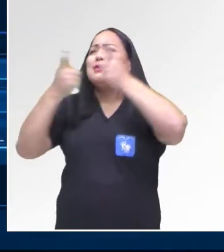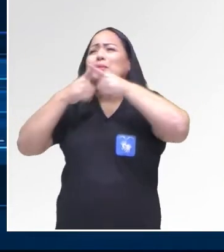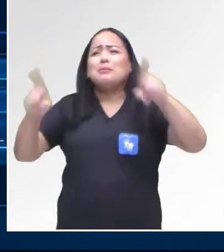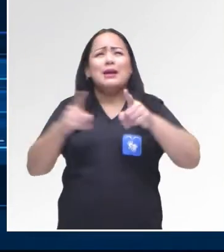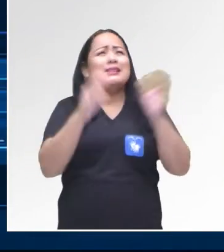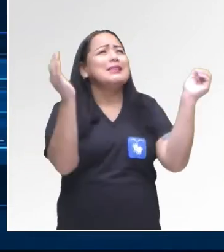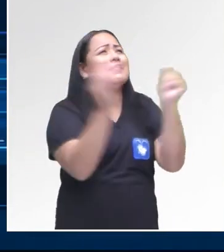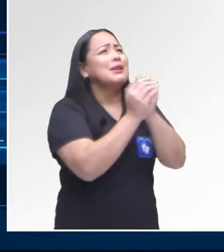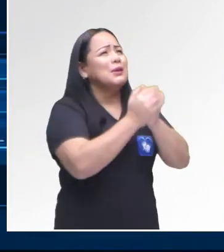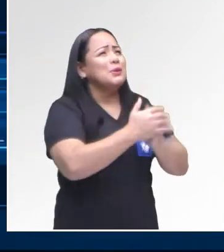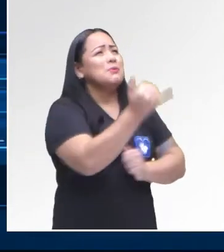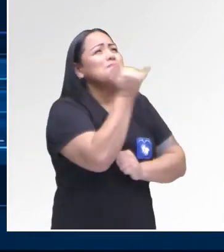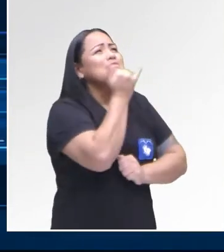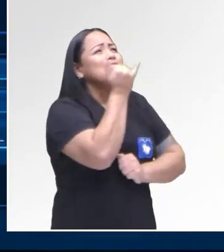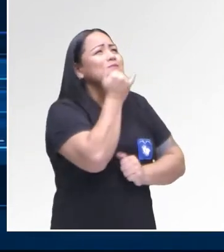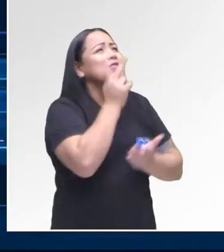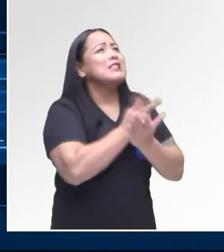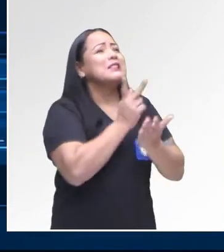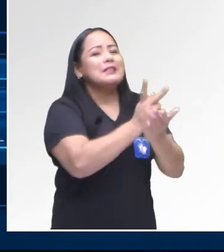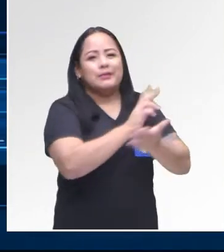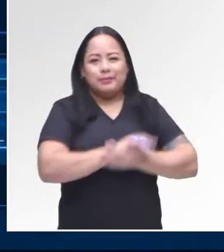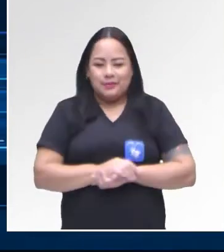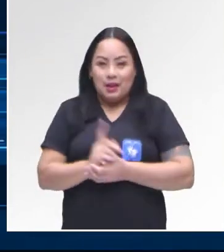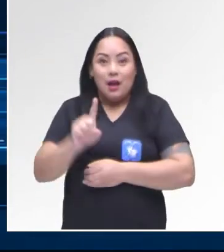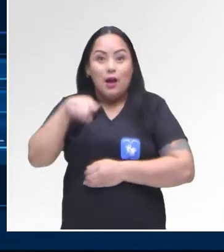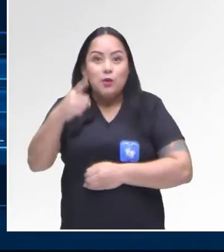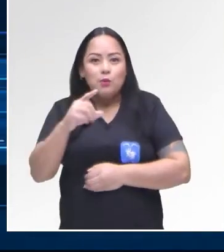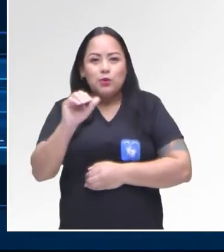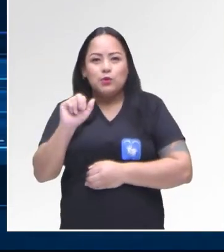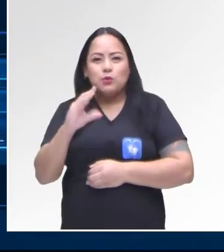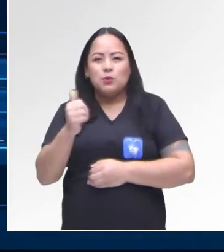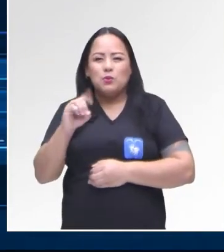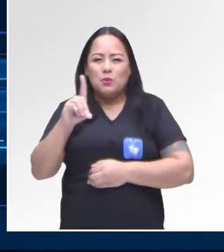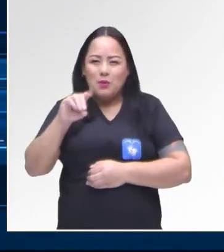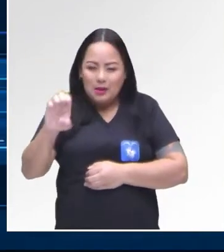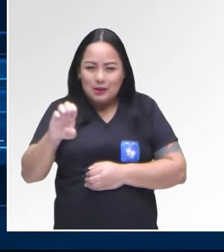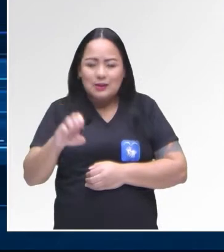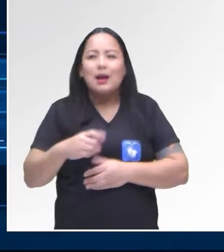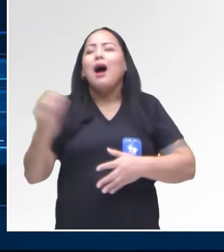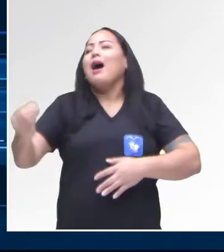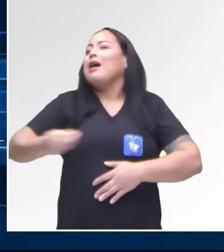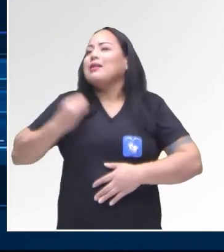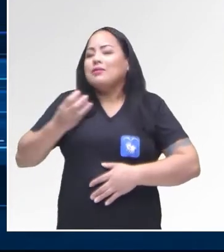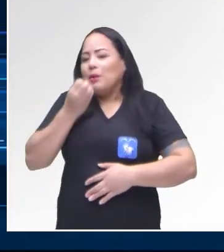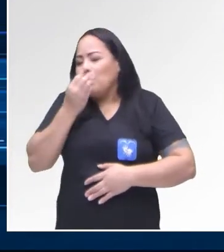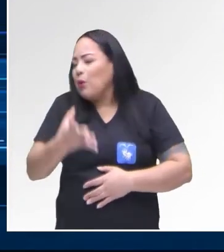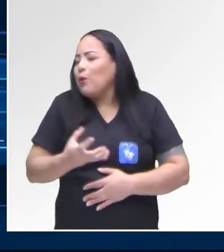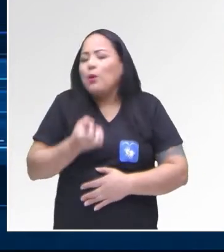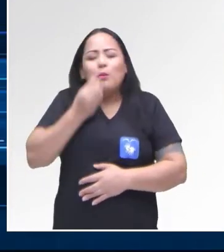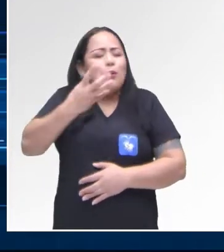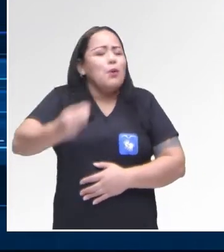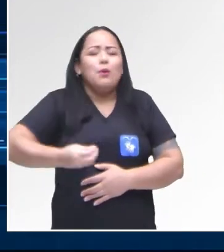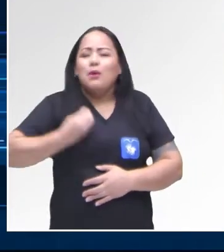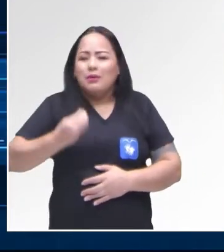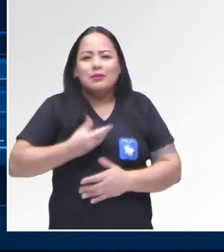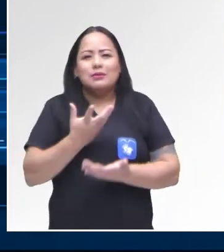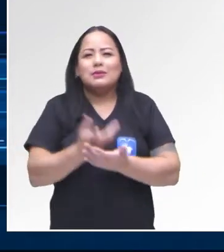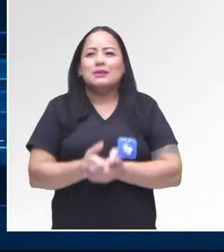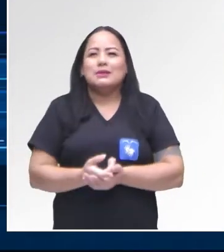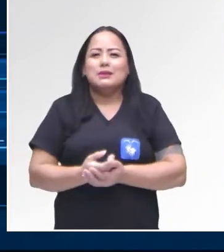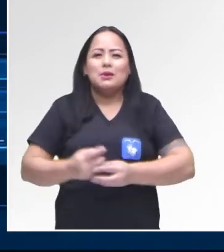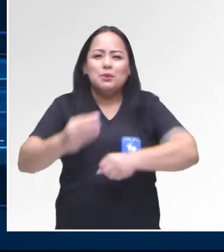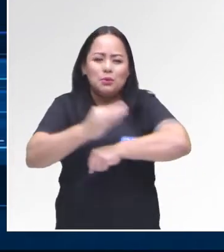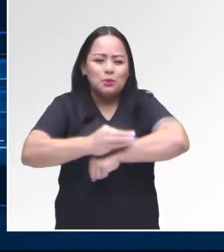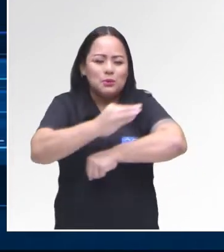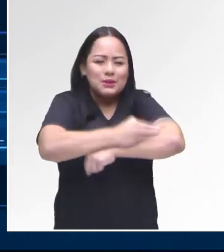recorro a Deus constantemente. Depois vem o arcadismo. Que vida boa, que vida boa. Sapo